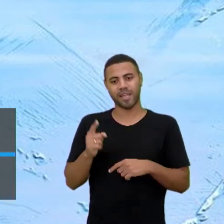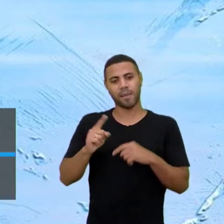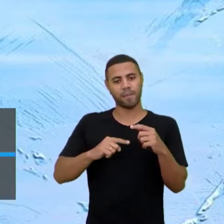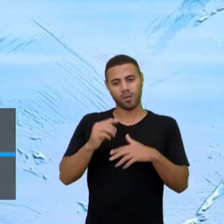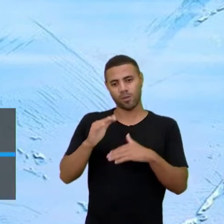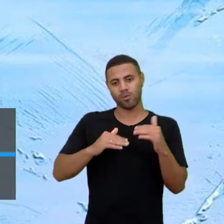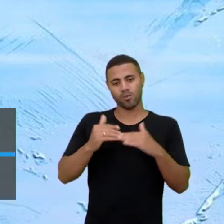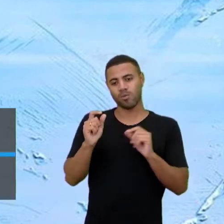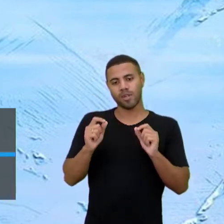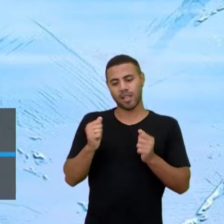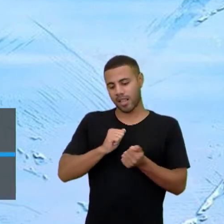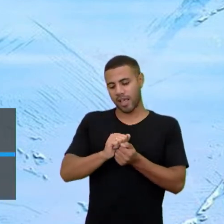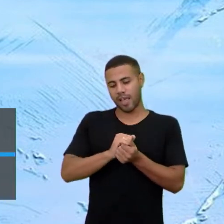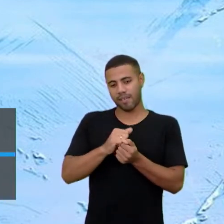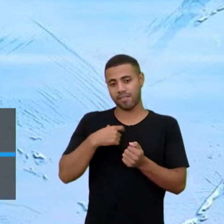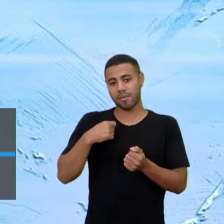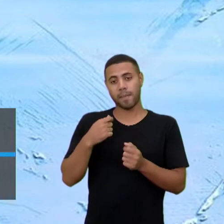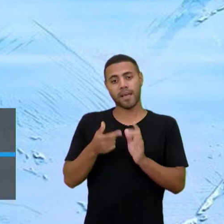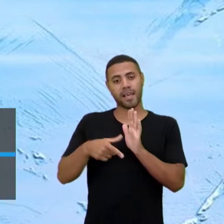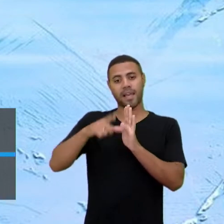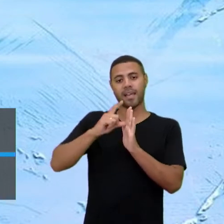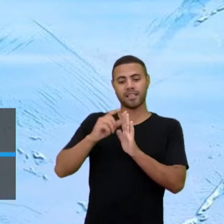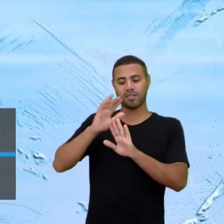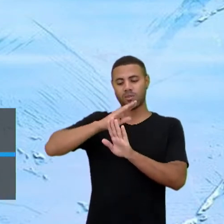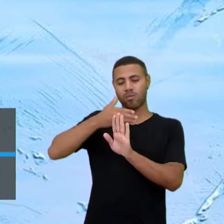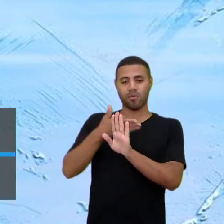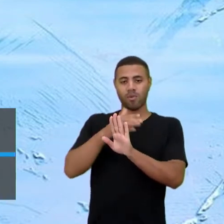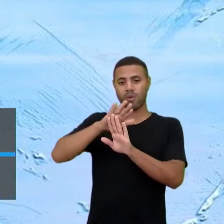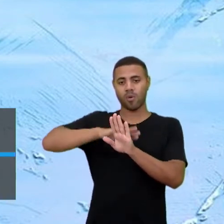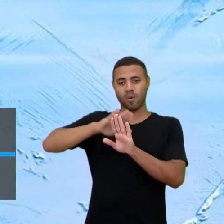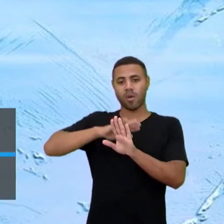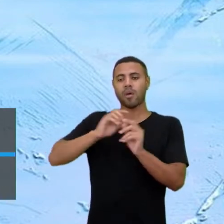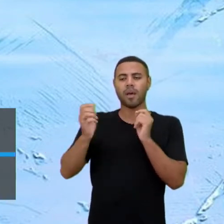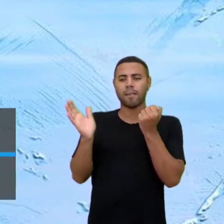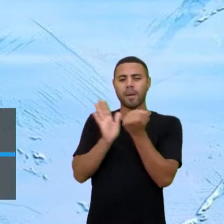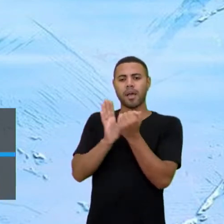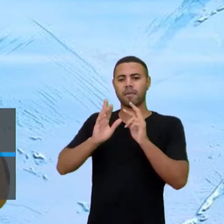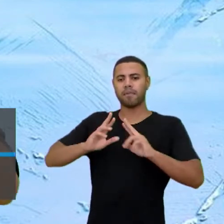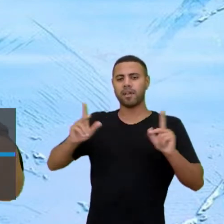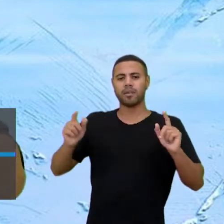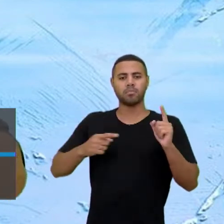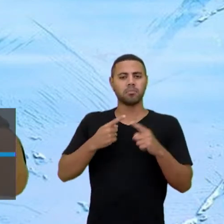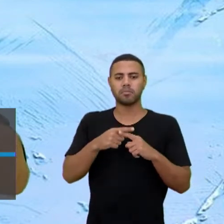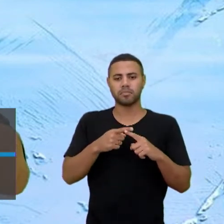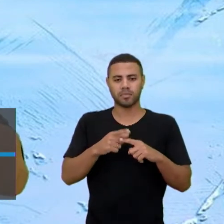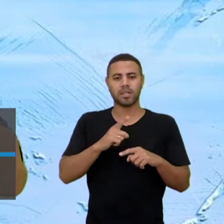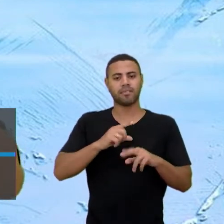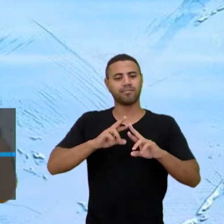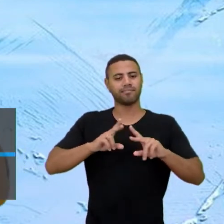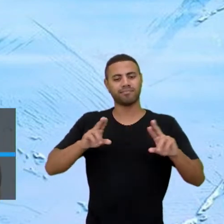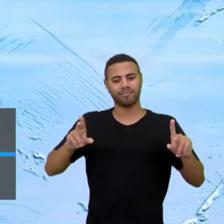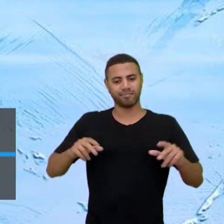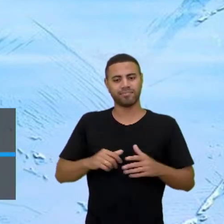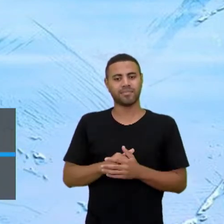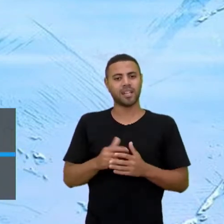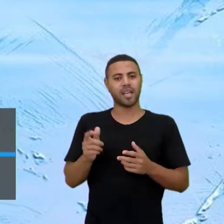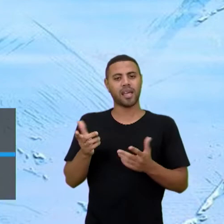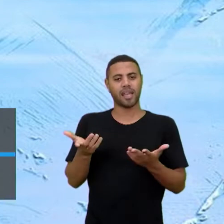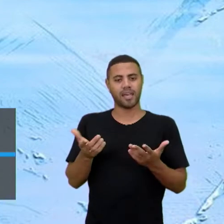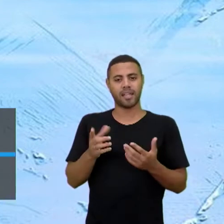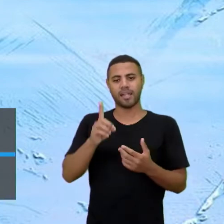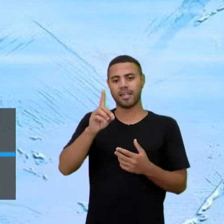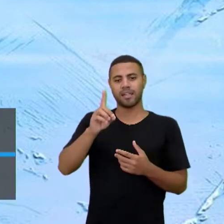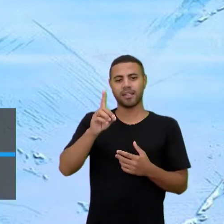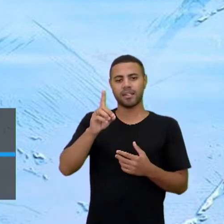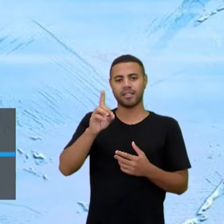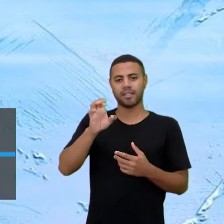lavar roupa. Só que o que se diferencia desse? Tem muita diferença quando a gente fala de design. Talvez não no produto, não estou